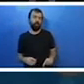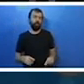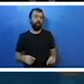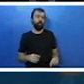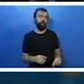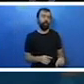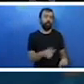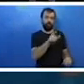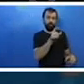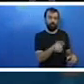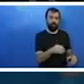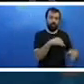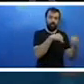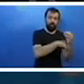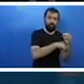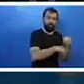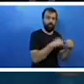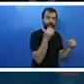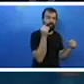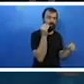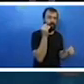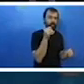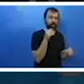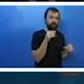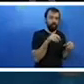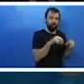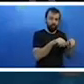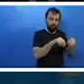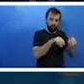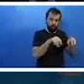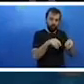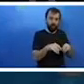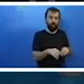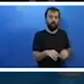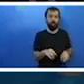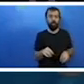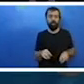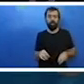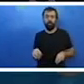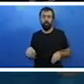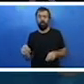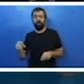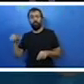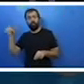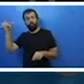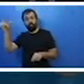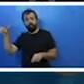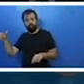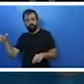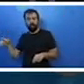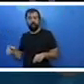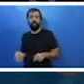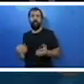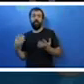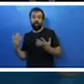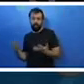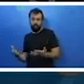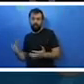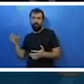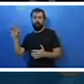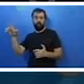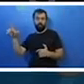em pó nas unhas, cabelos, sola das botas. Por isso o governo criou as casas